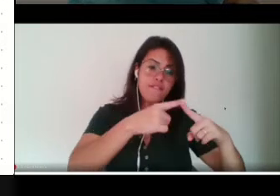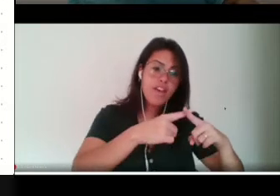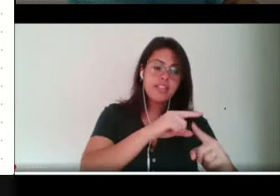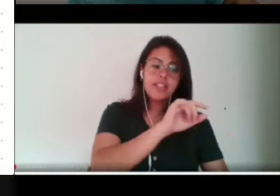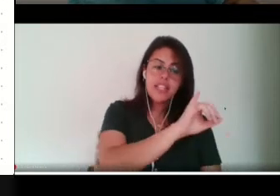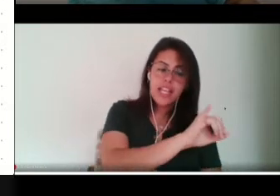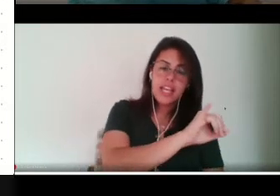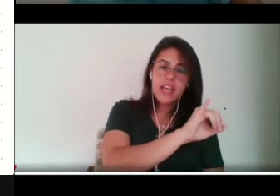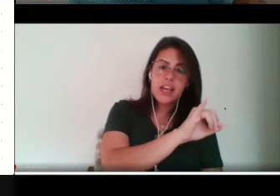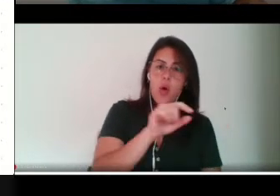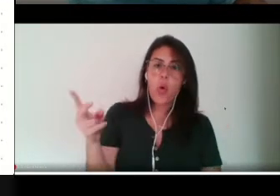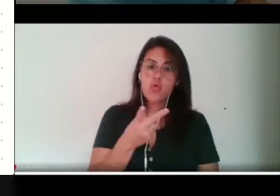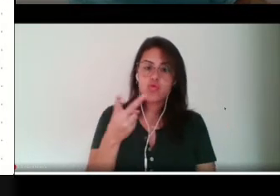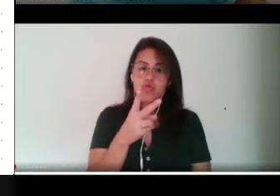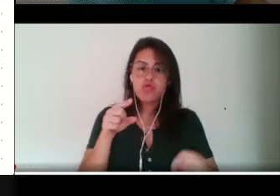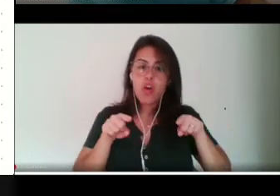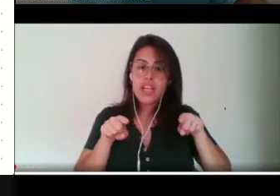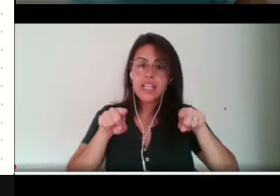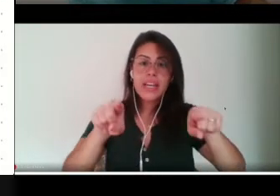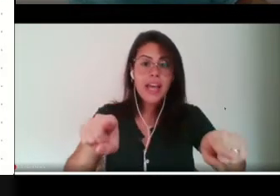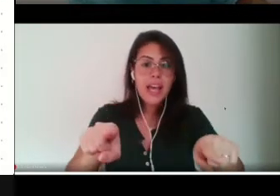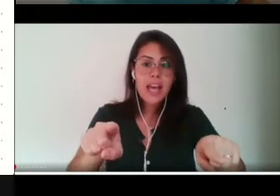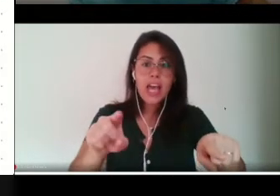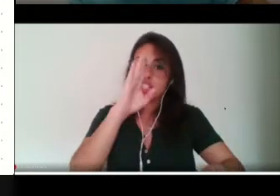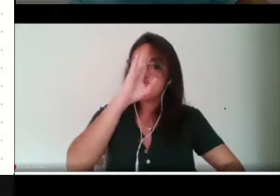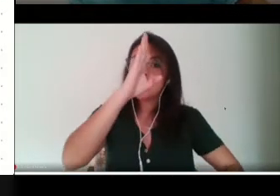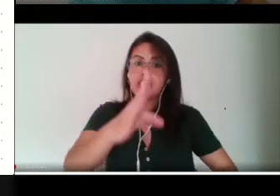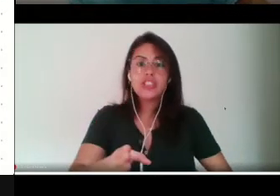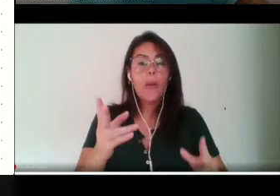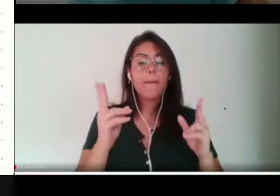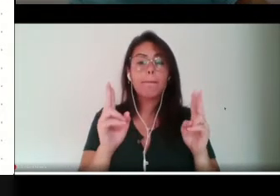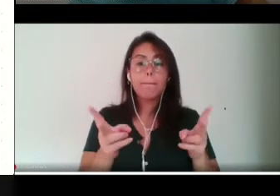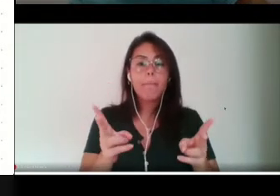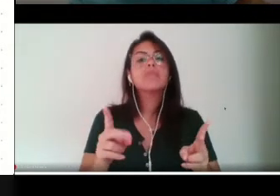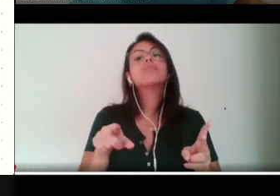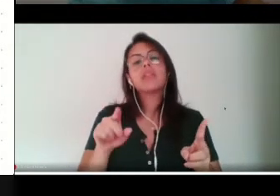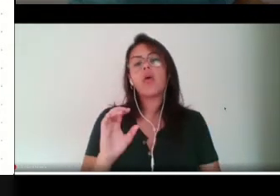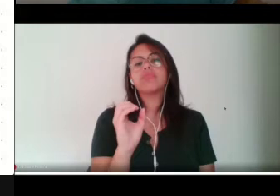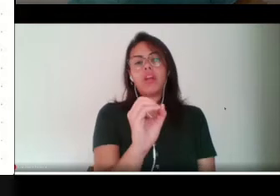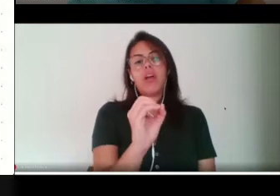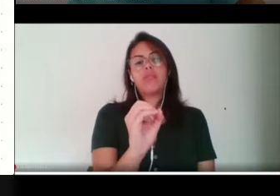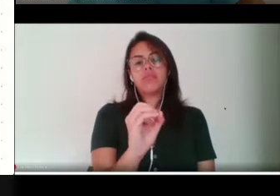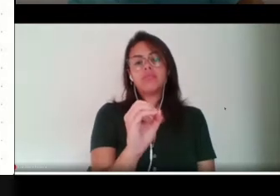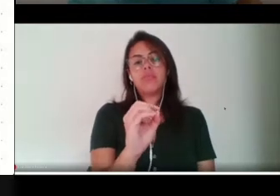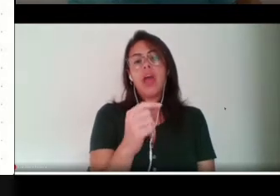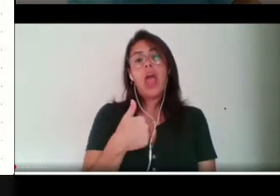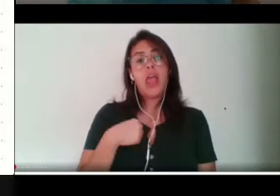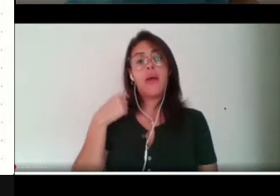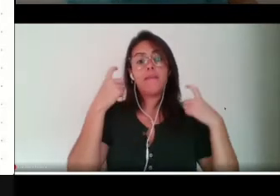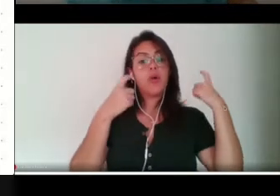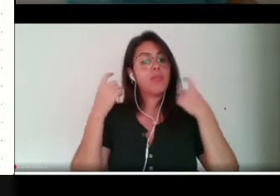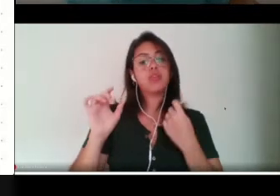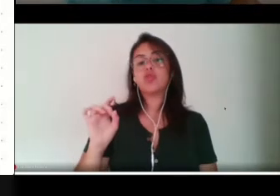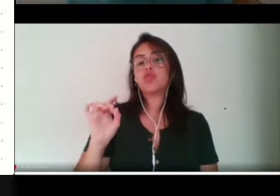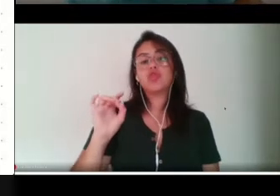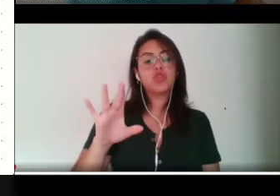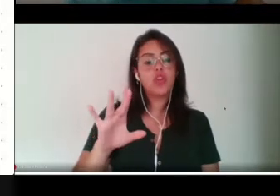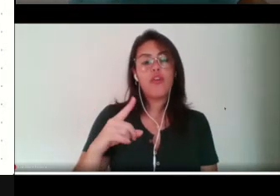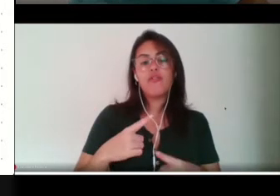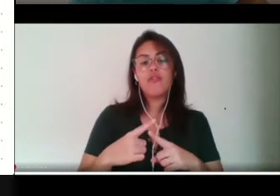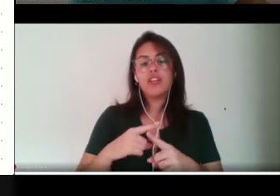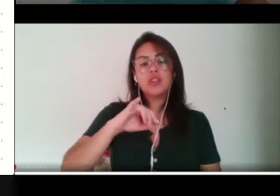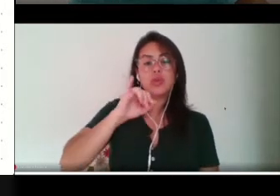me preocupar com I VEC, esse J aqui. Certo? Então, fazendo essa conta, 6